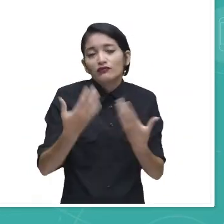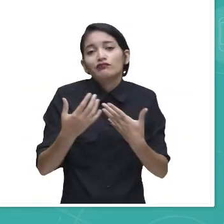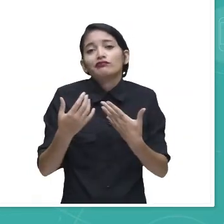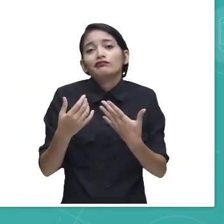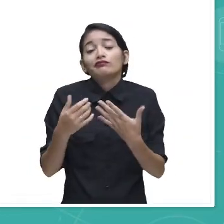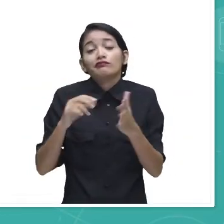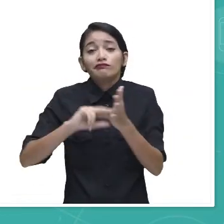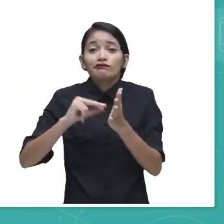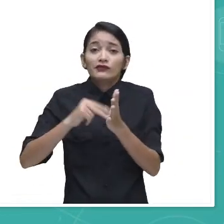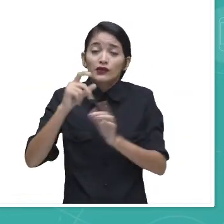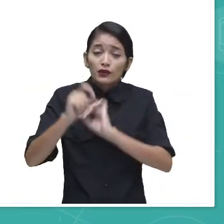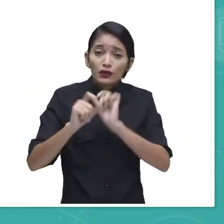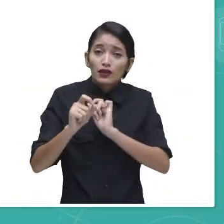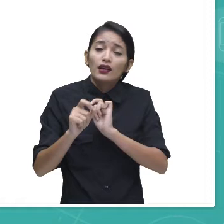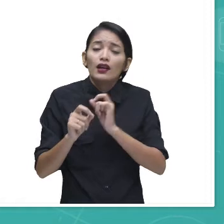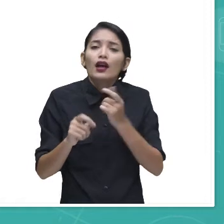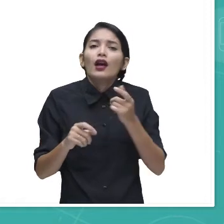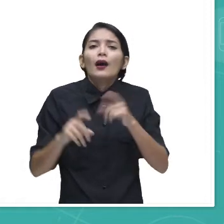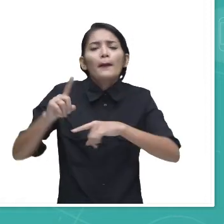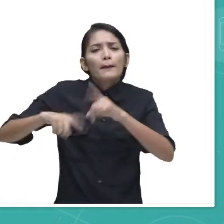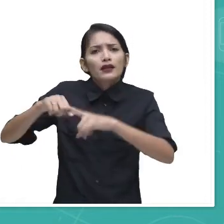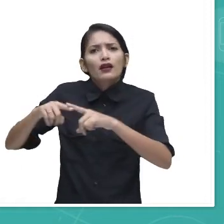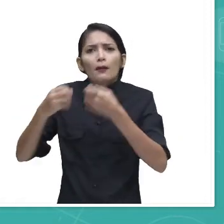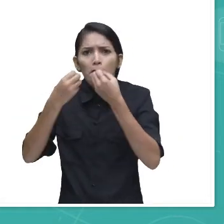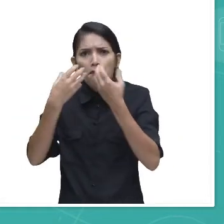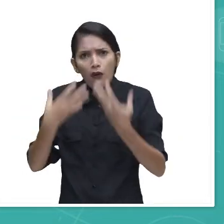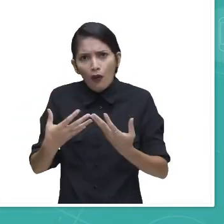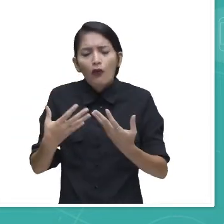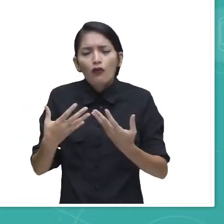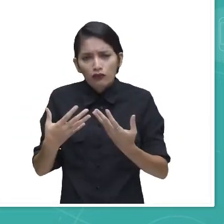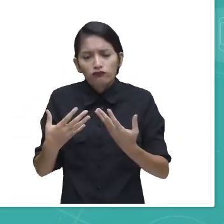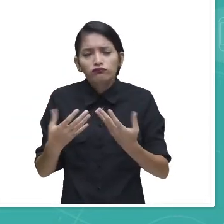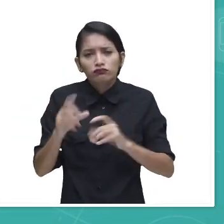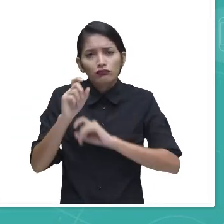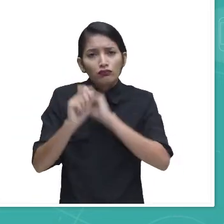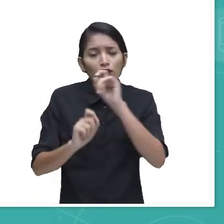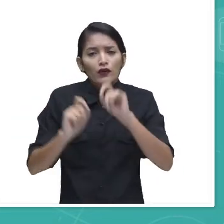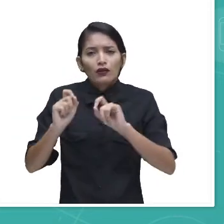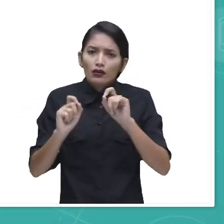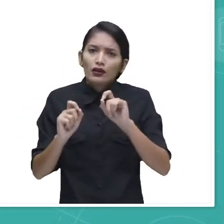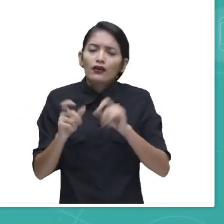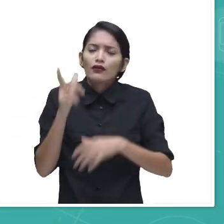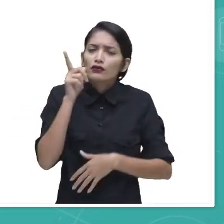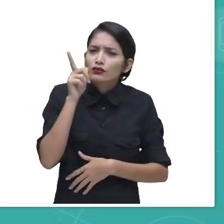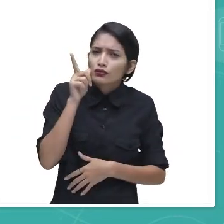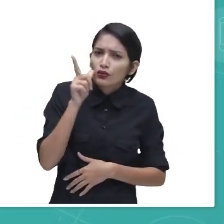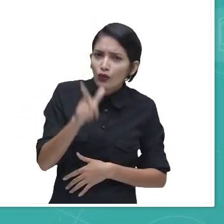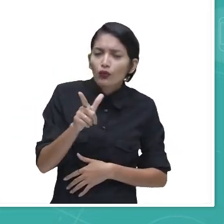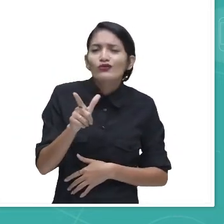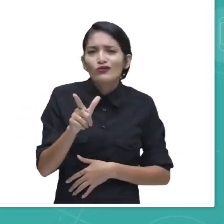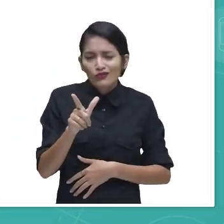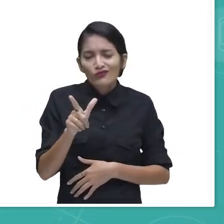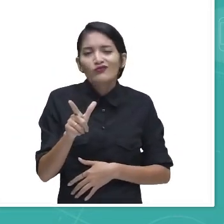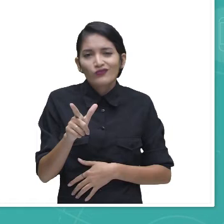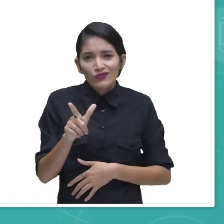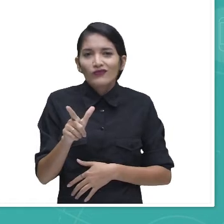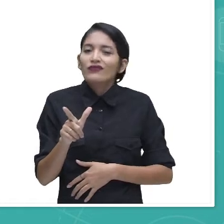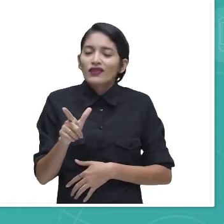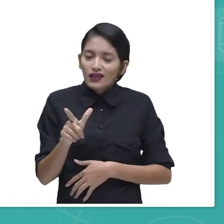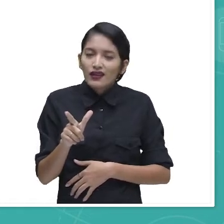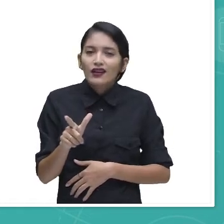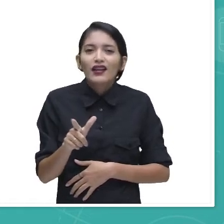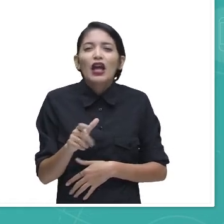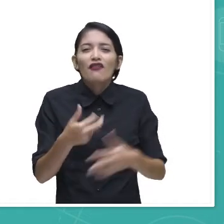significa que esse produto é bom, né? E que ele vai conseguir alcançar um maior número